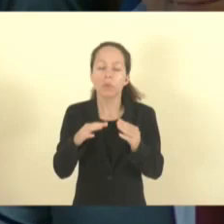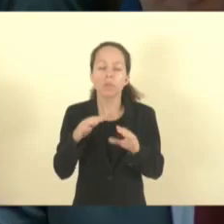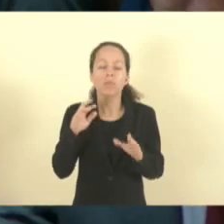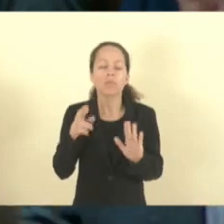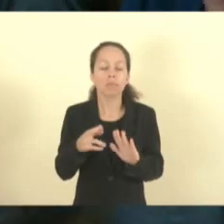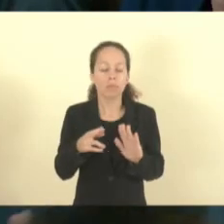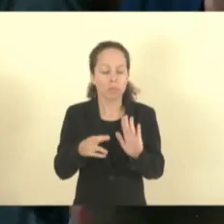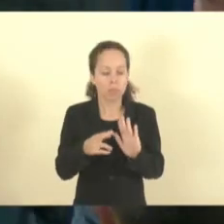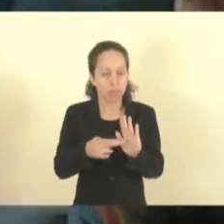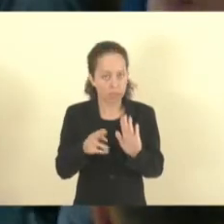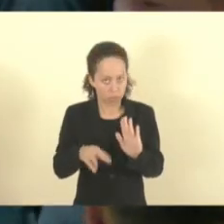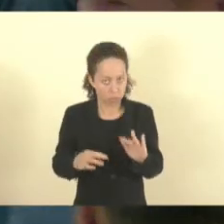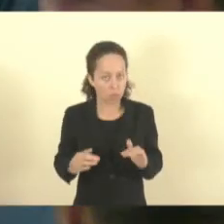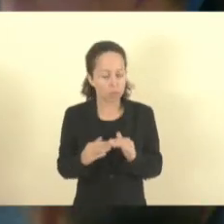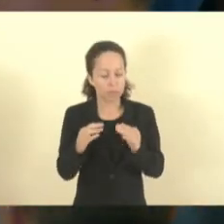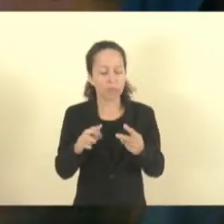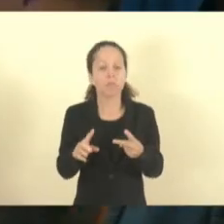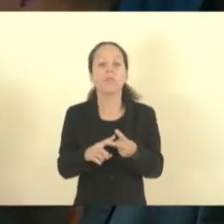deputada...